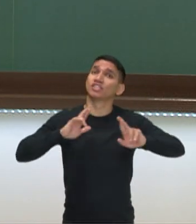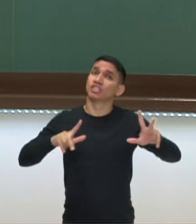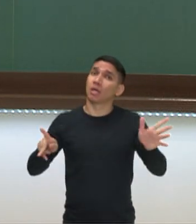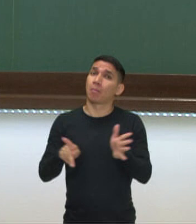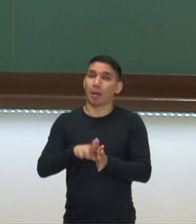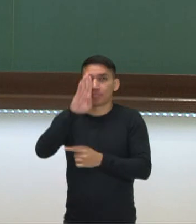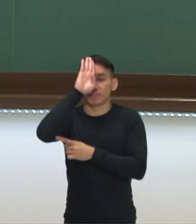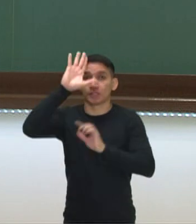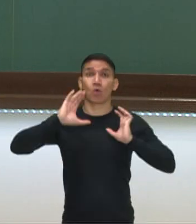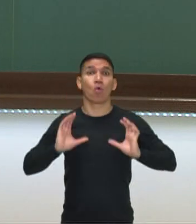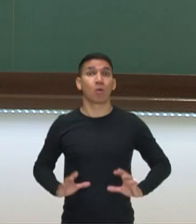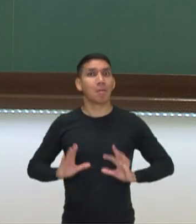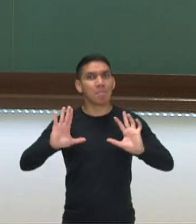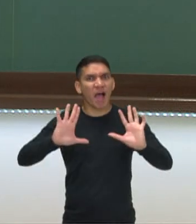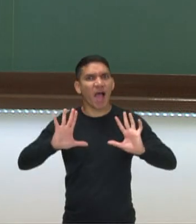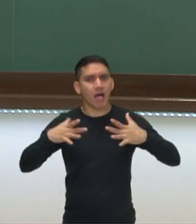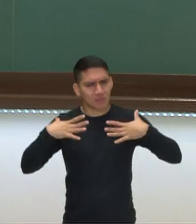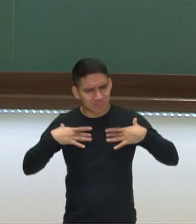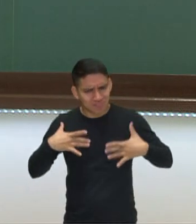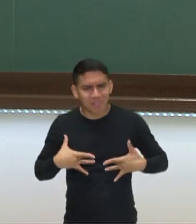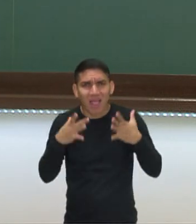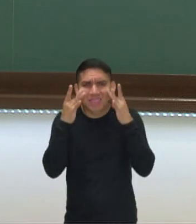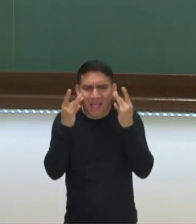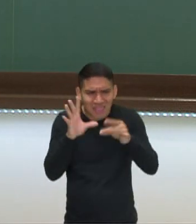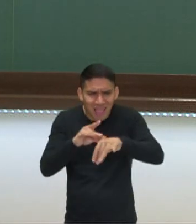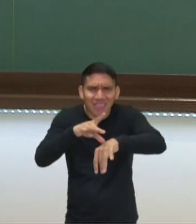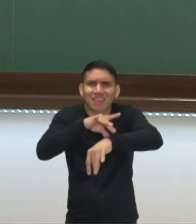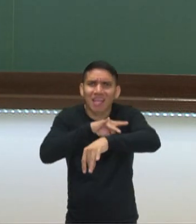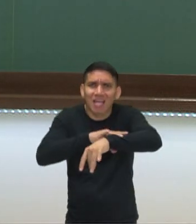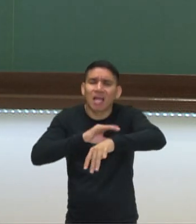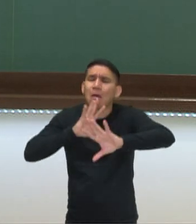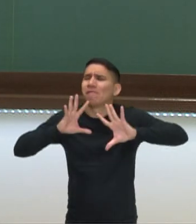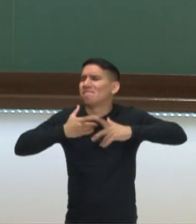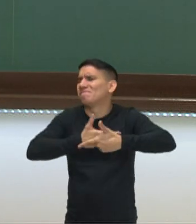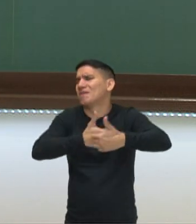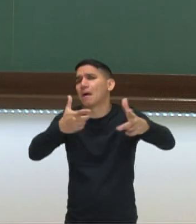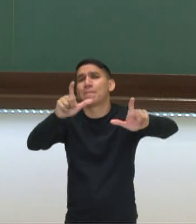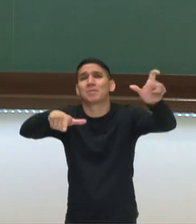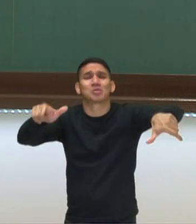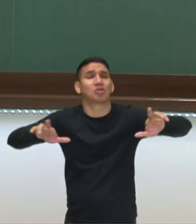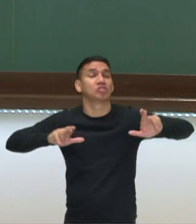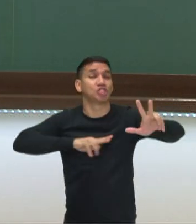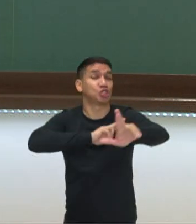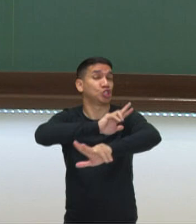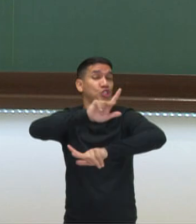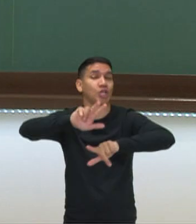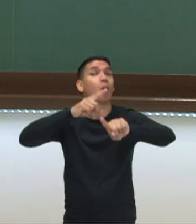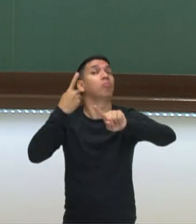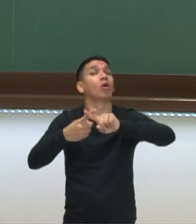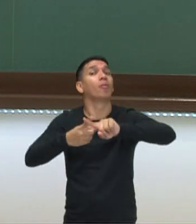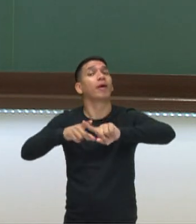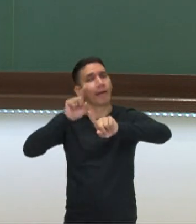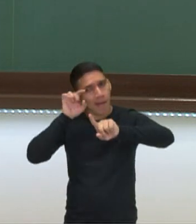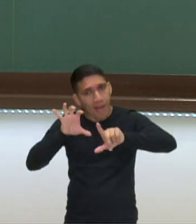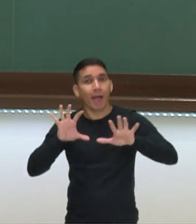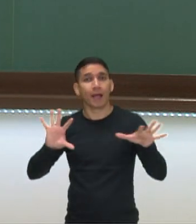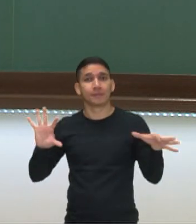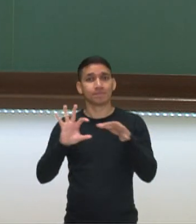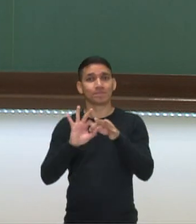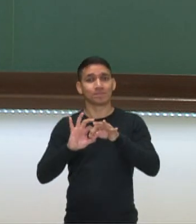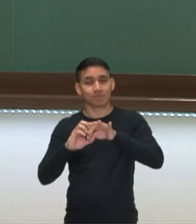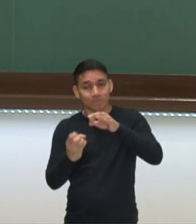comportamentais. Mas fisicamente somos tantas pessoas diferentes, por quê? Por conta dessa